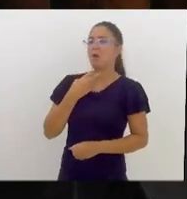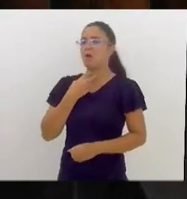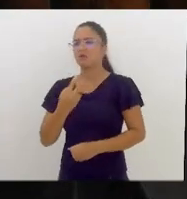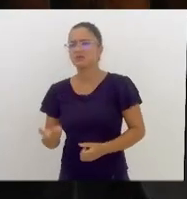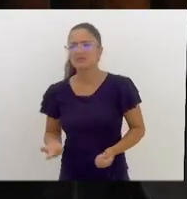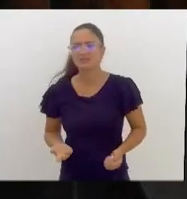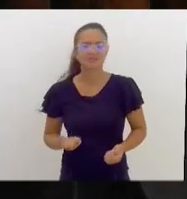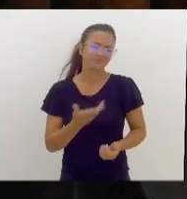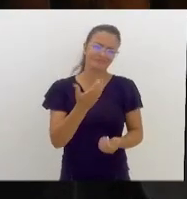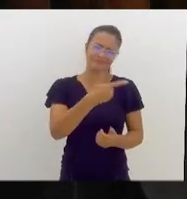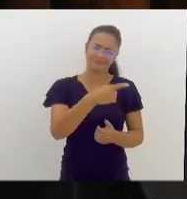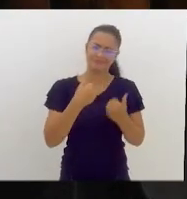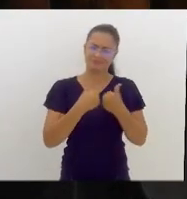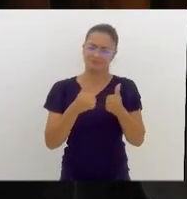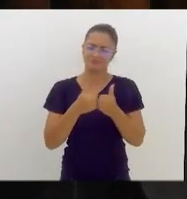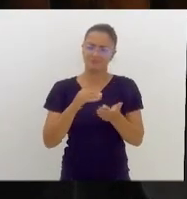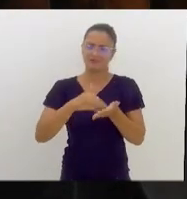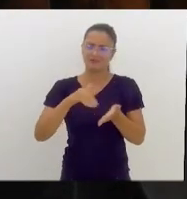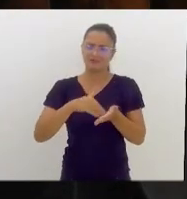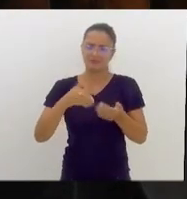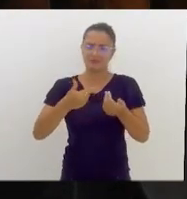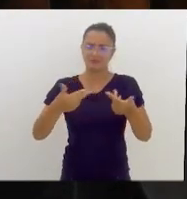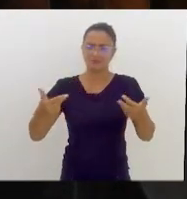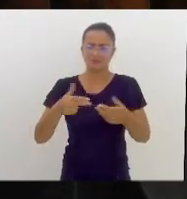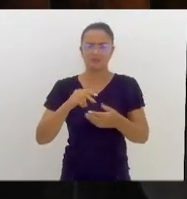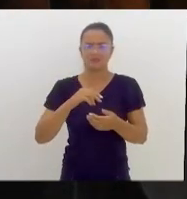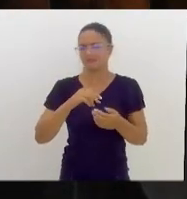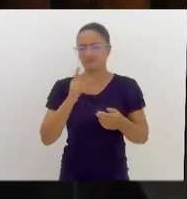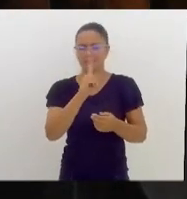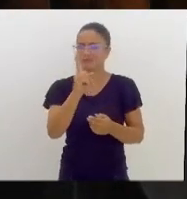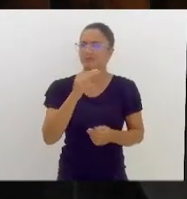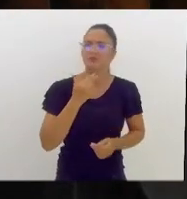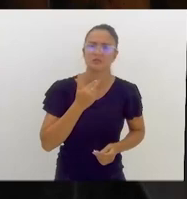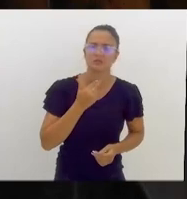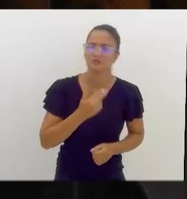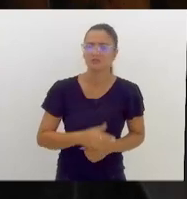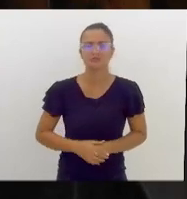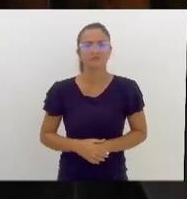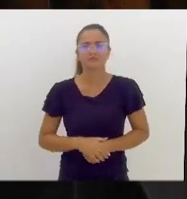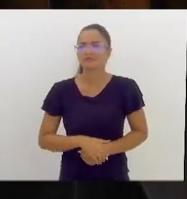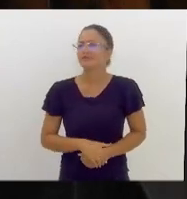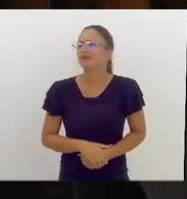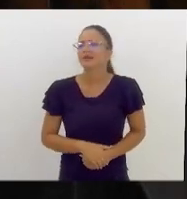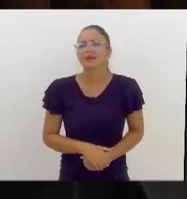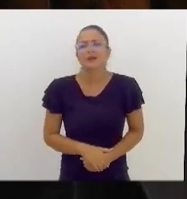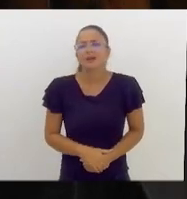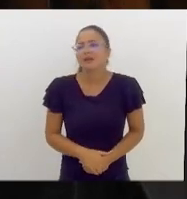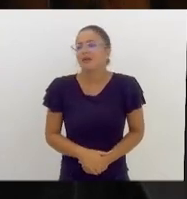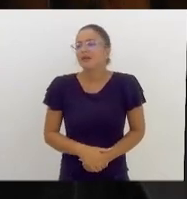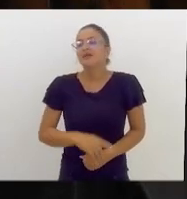sido secretário de transporte? Ele deveria se considerar impedido de ser secretário de transporte? Enfim, essa